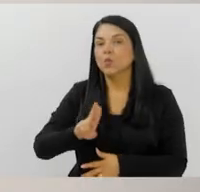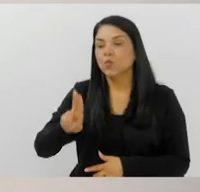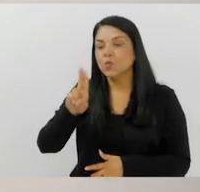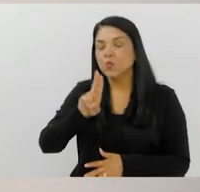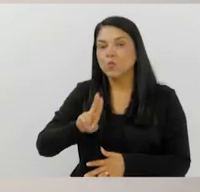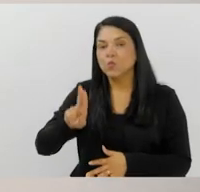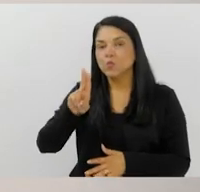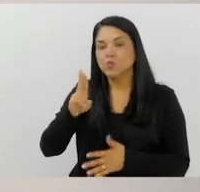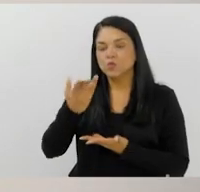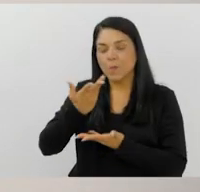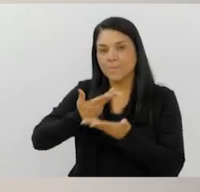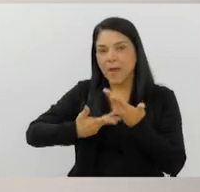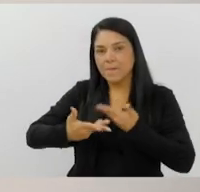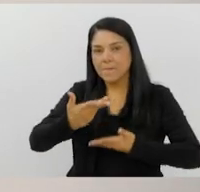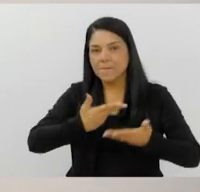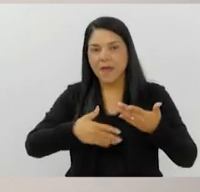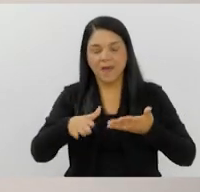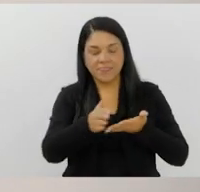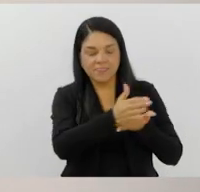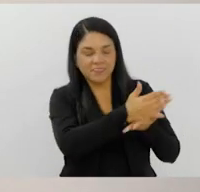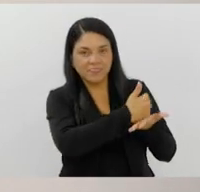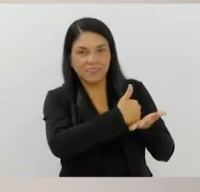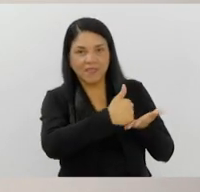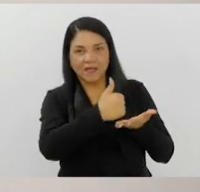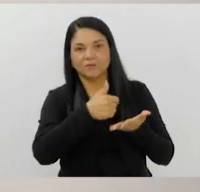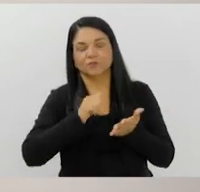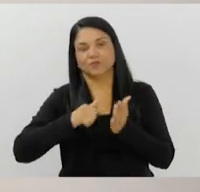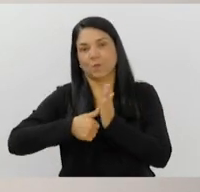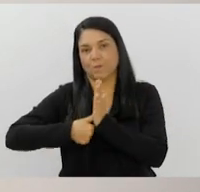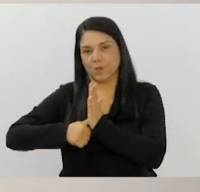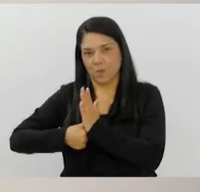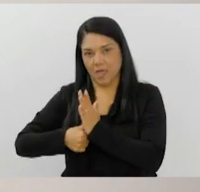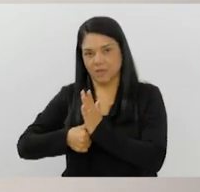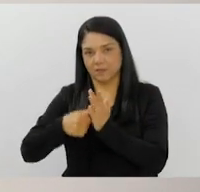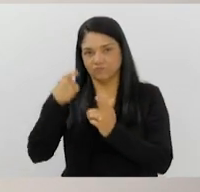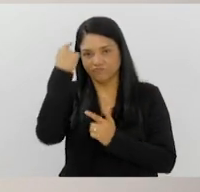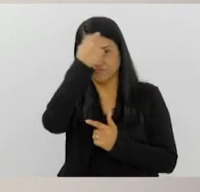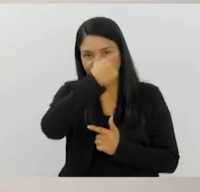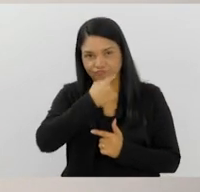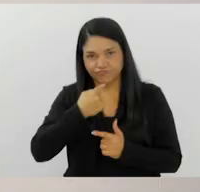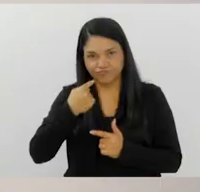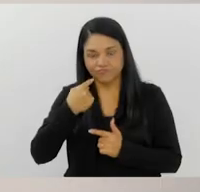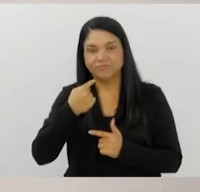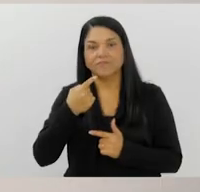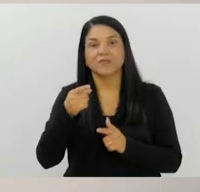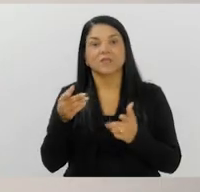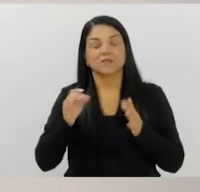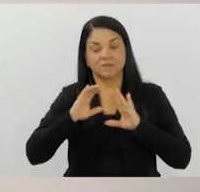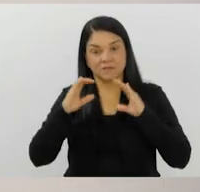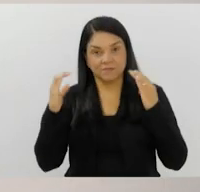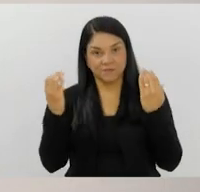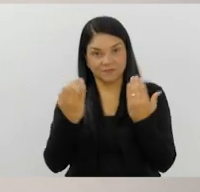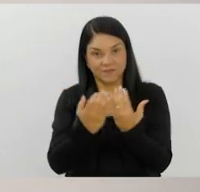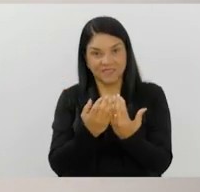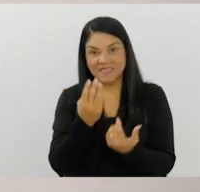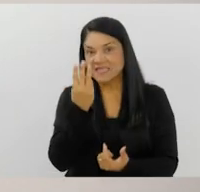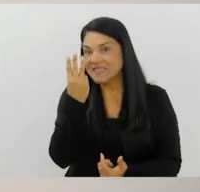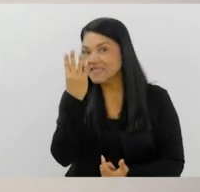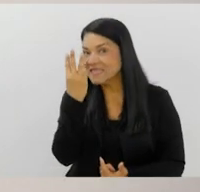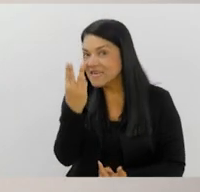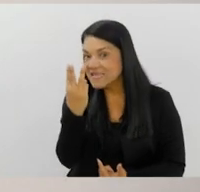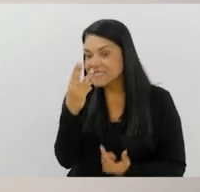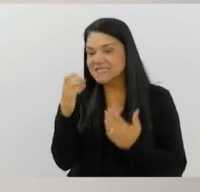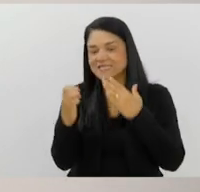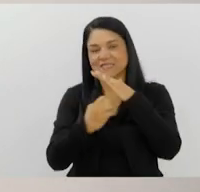compartilham os nossos dados biométricos só PR a gente entrar no Maracanã hoje Três empresas TM acesso aos